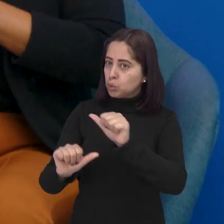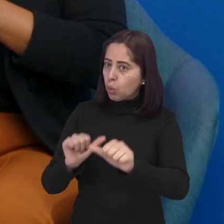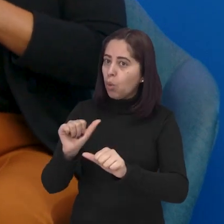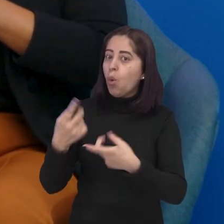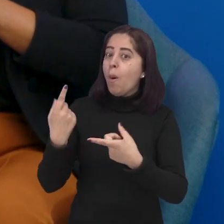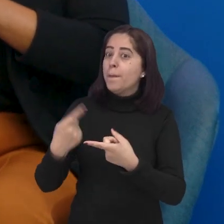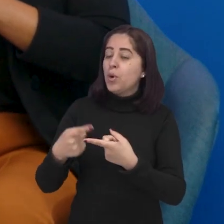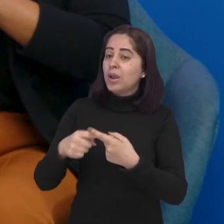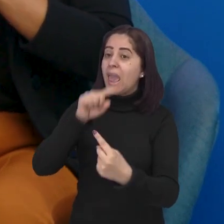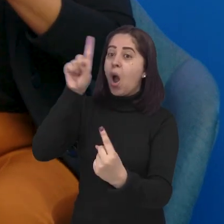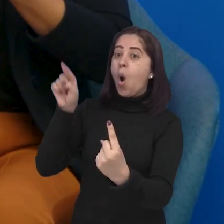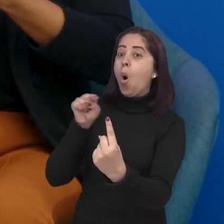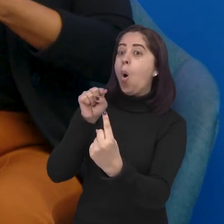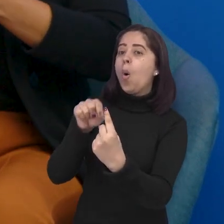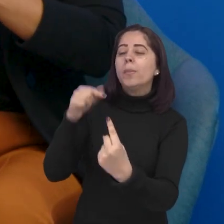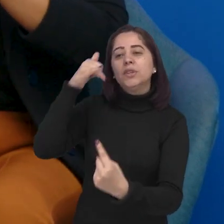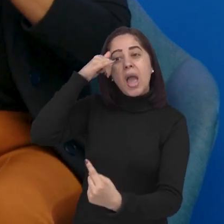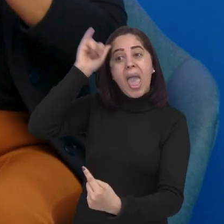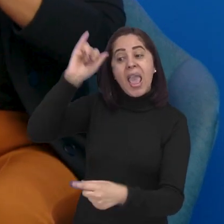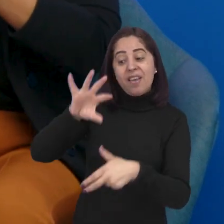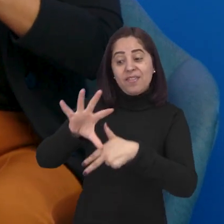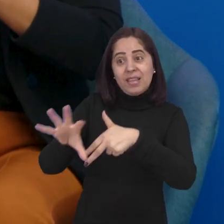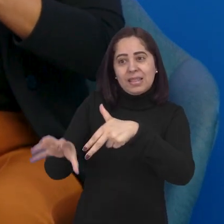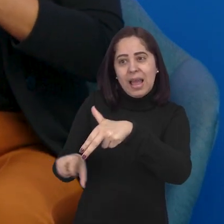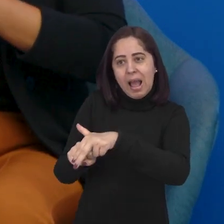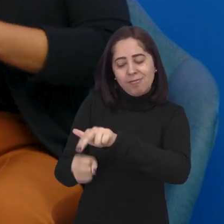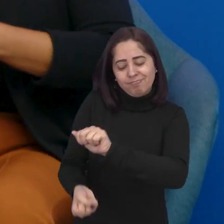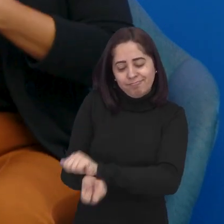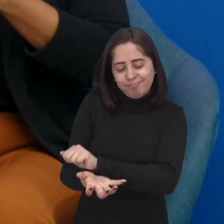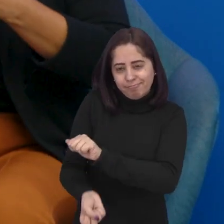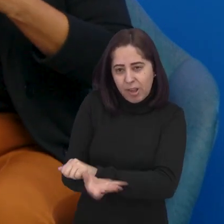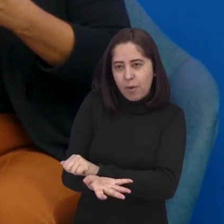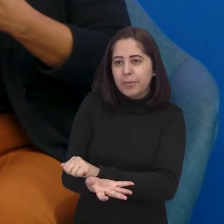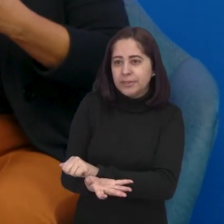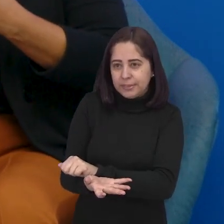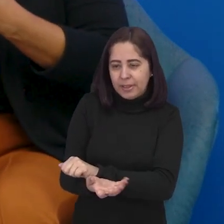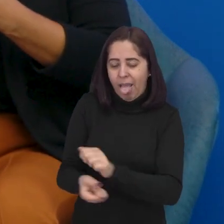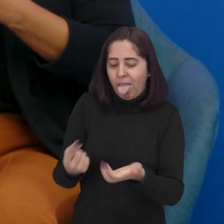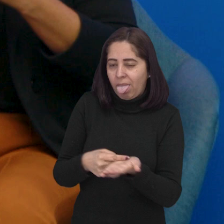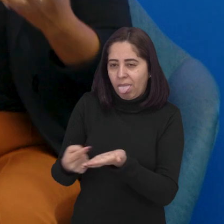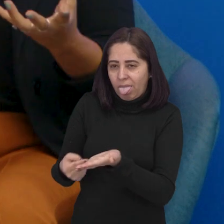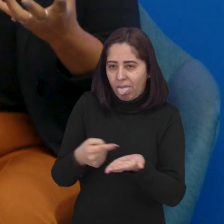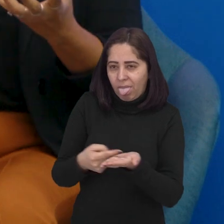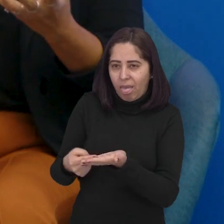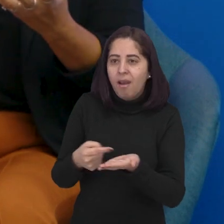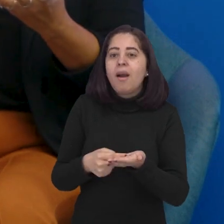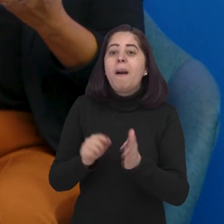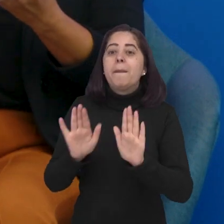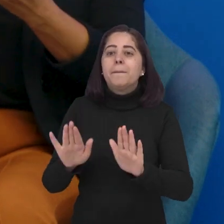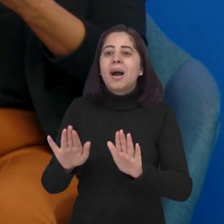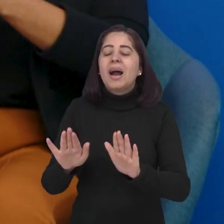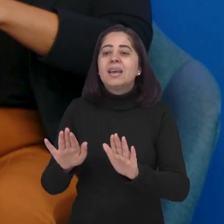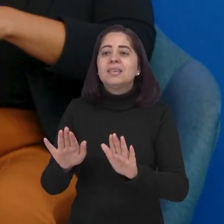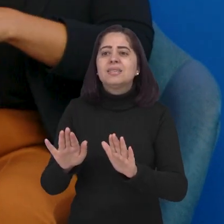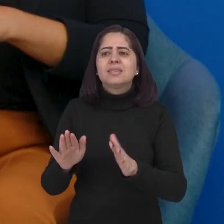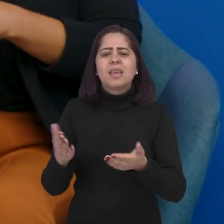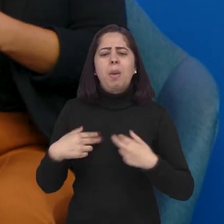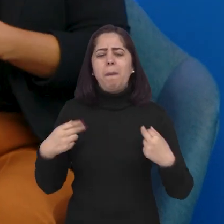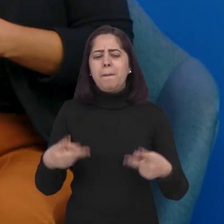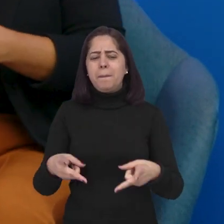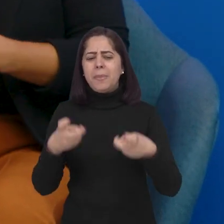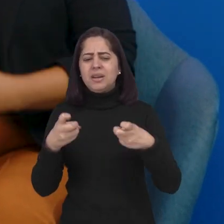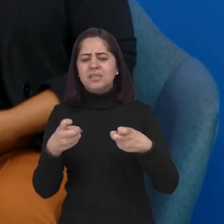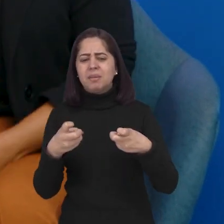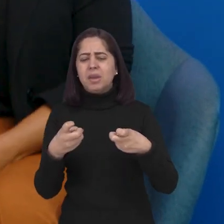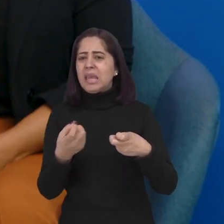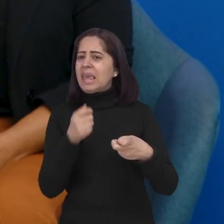intenção, inclusive, de evitar possíveis atos de corrupção e interesses, mas, ao mesmo tempo, a gente vê um